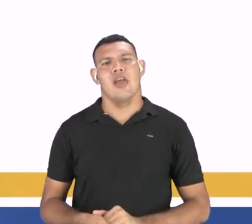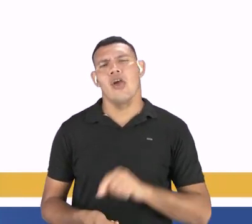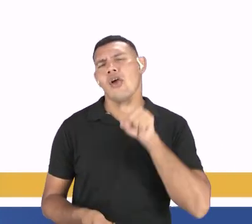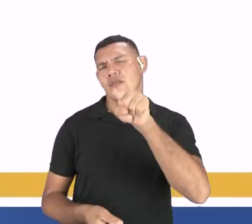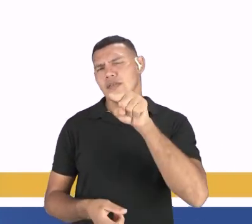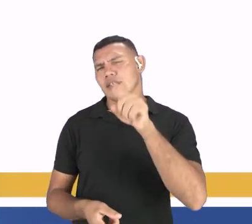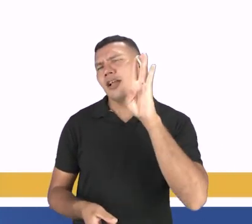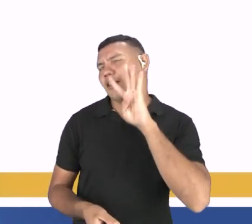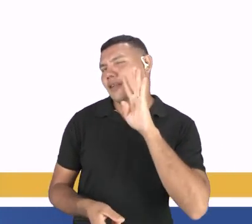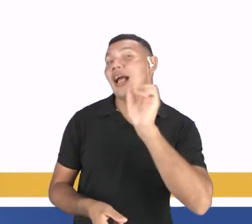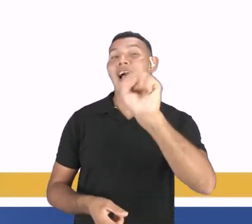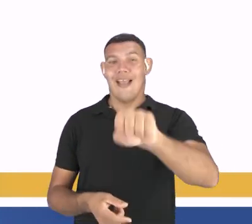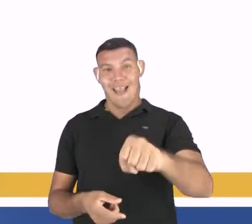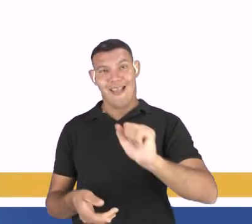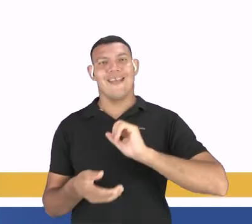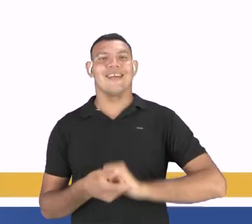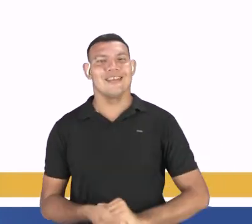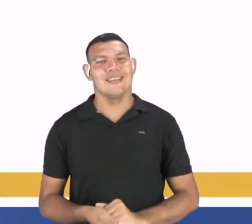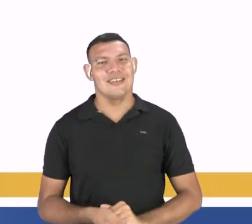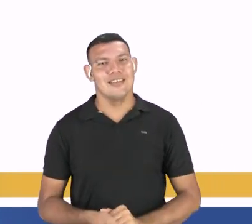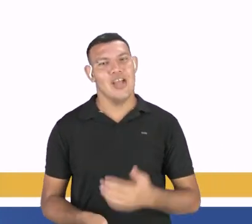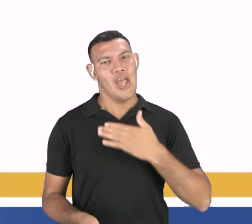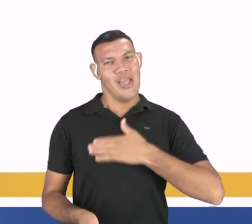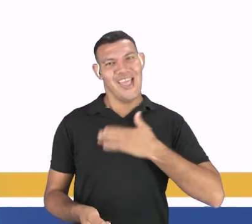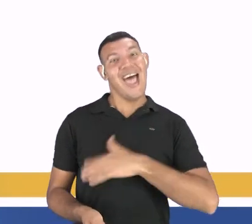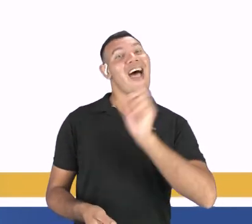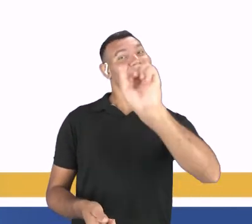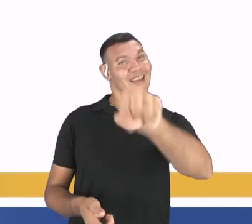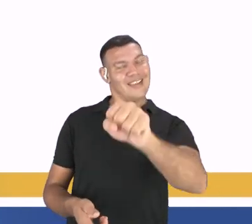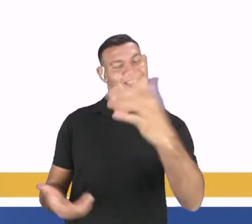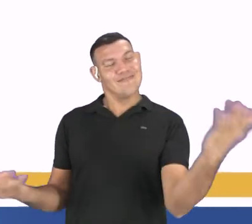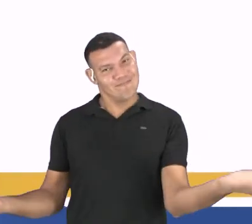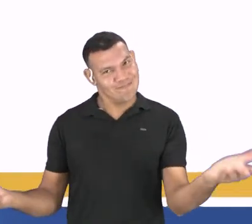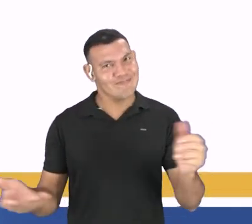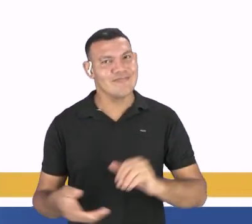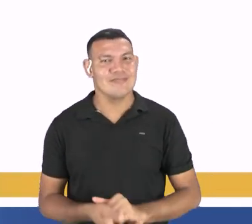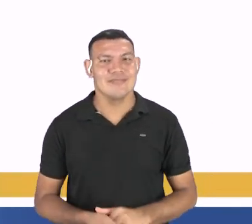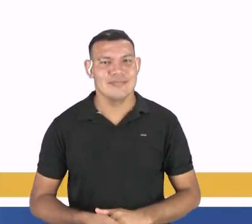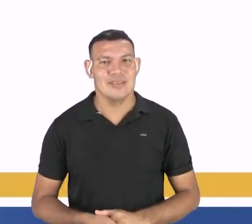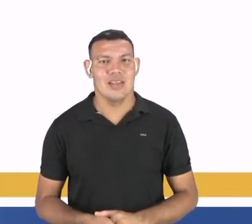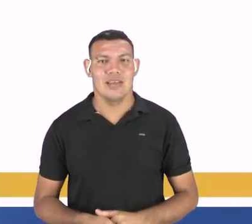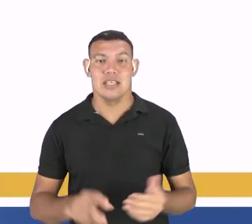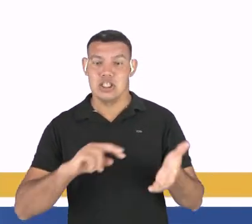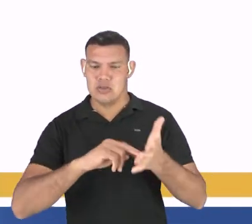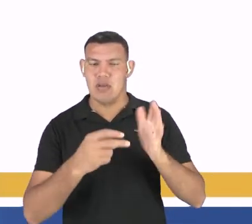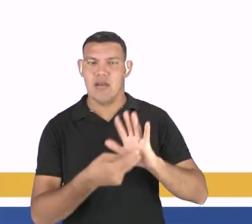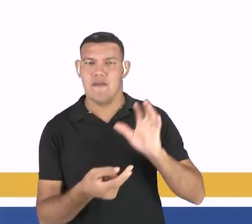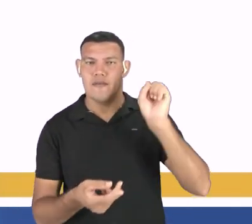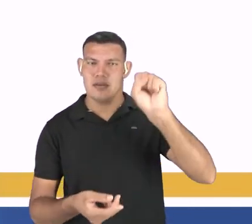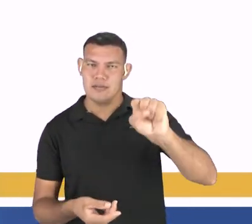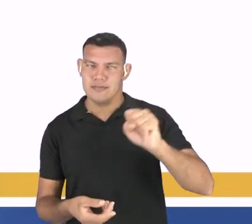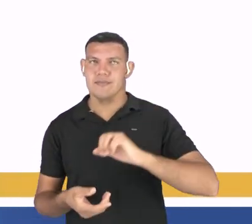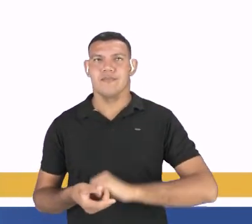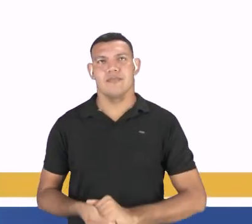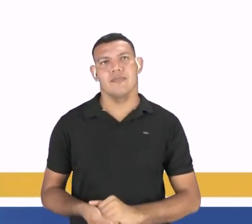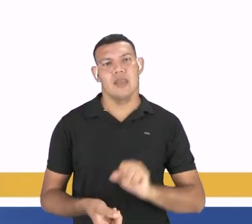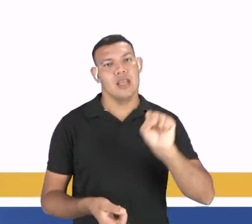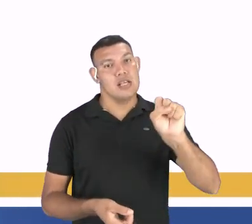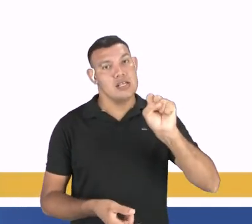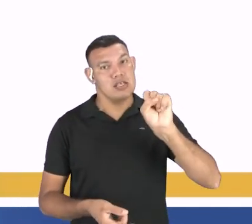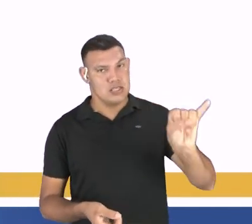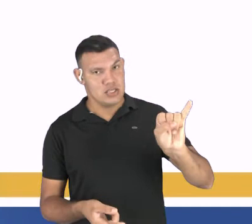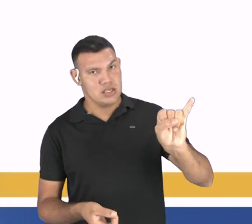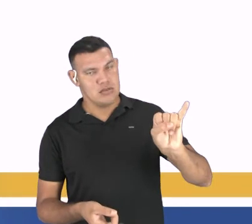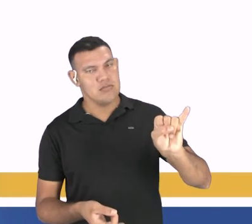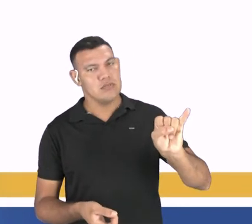Te gusta? Sim. É o com acento. É como se fosse o sim, certo? E sem o acento é como se fosse o nosso si. Então, você